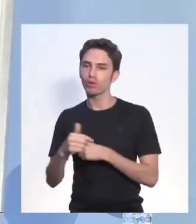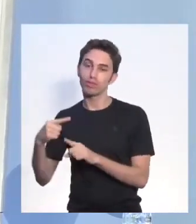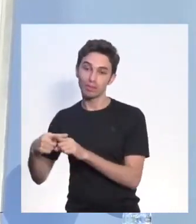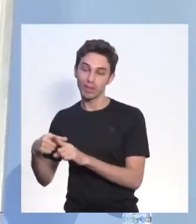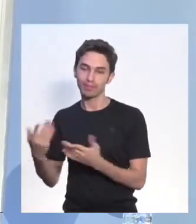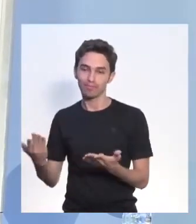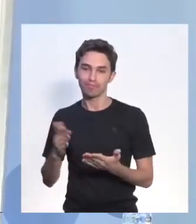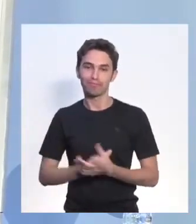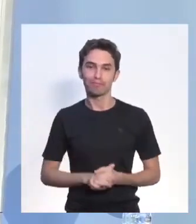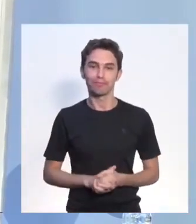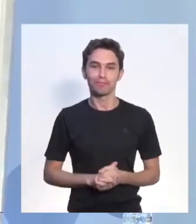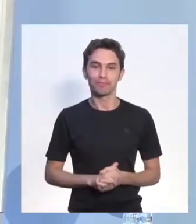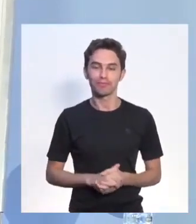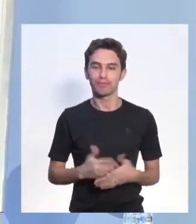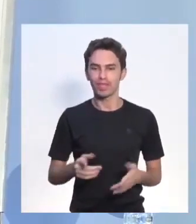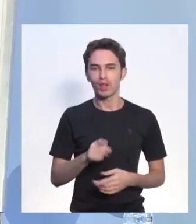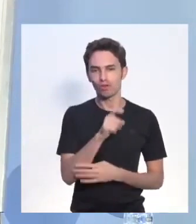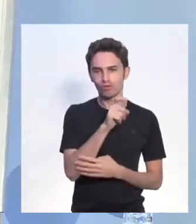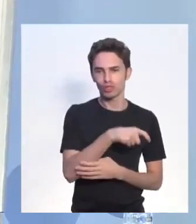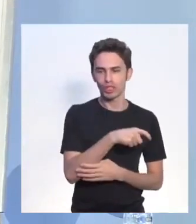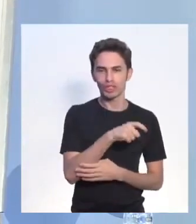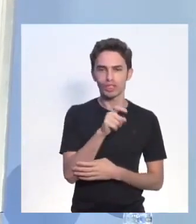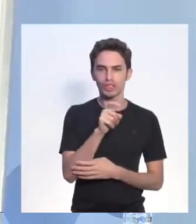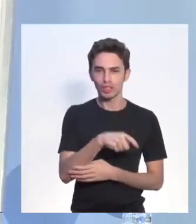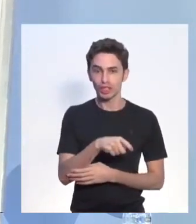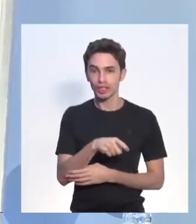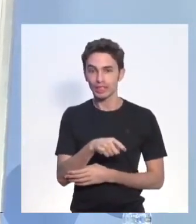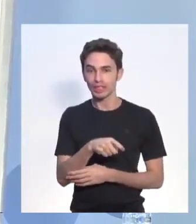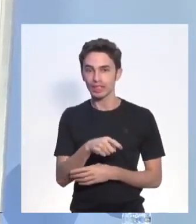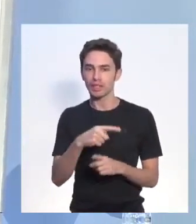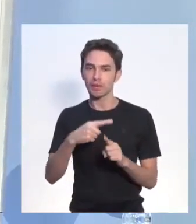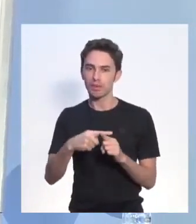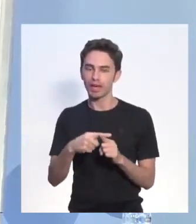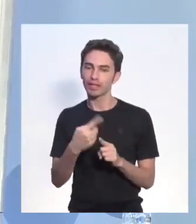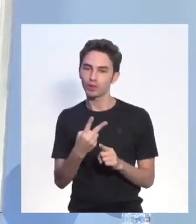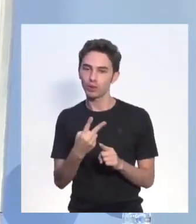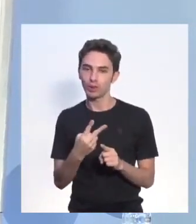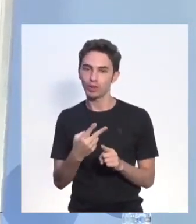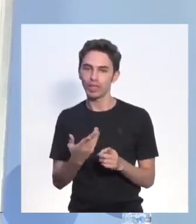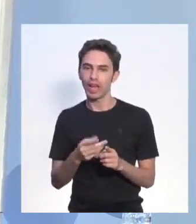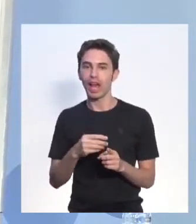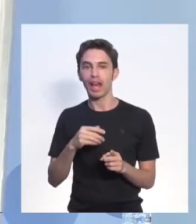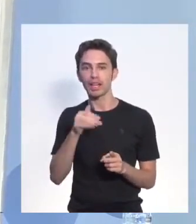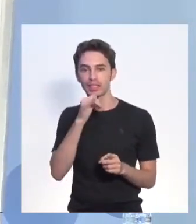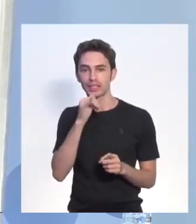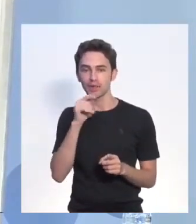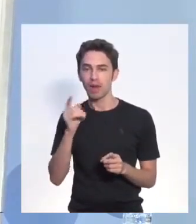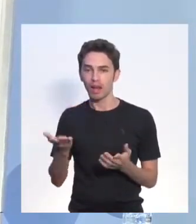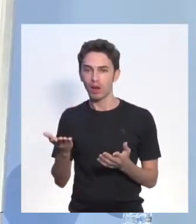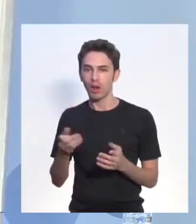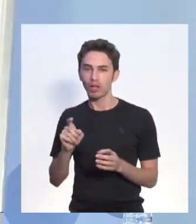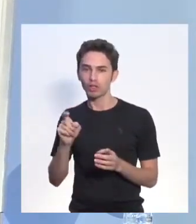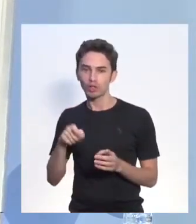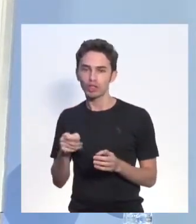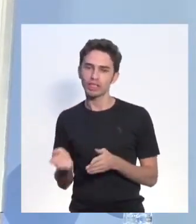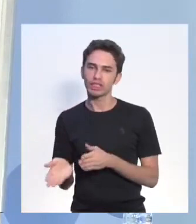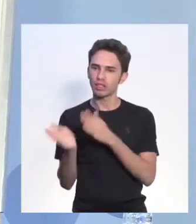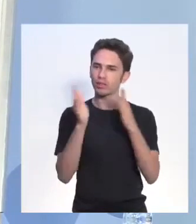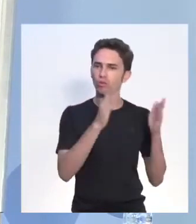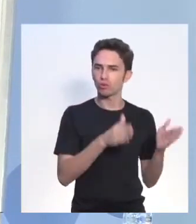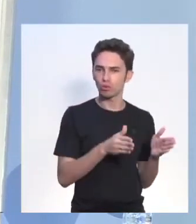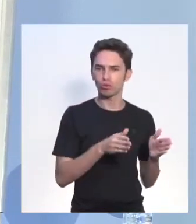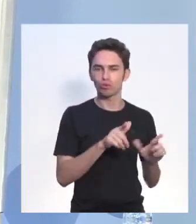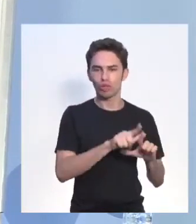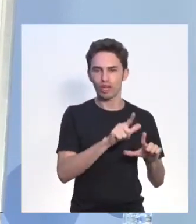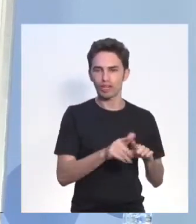lado esquerdo. Então, vou manter o x do lado esquerdo, tá bom? O 2 e o 3, que não tem x, eu vou passar para o lado de lá, mudando a operação. Então,